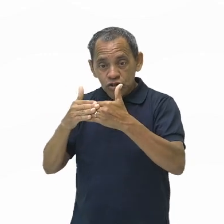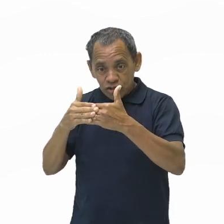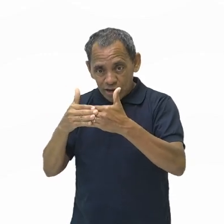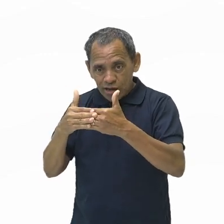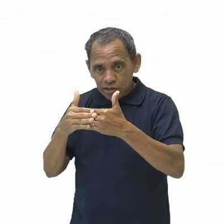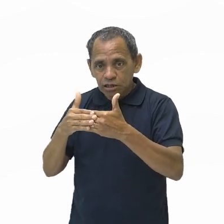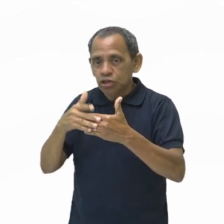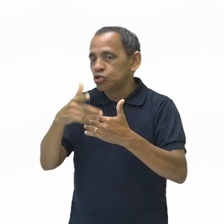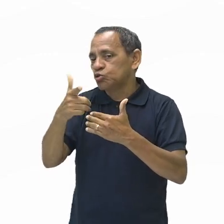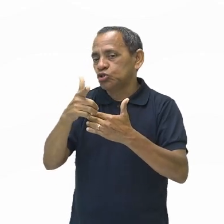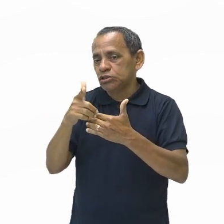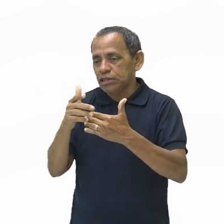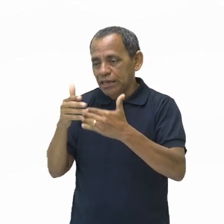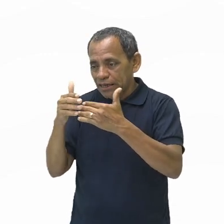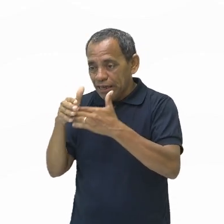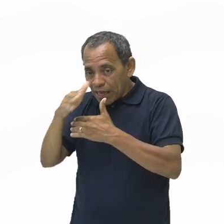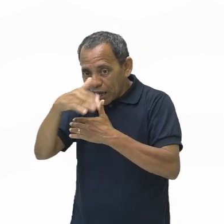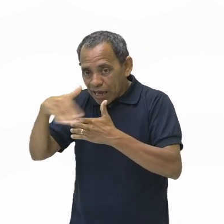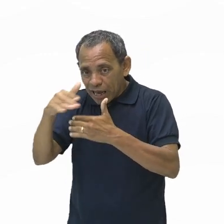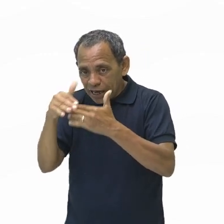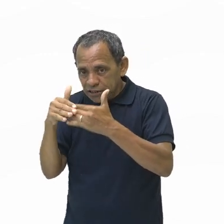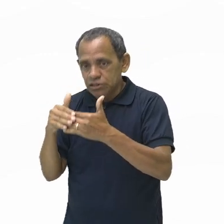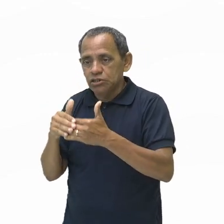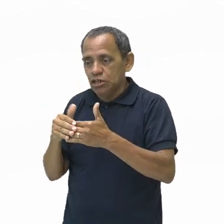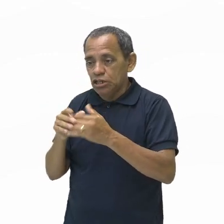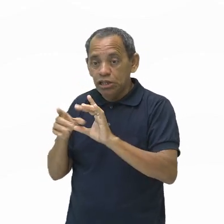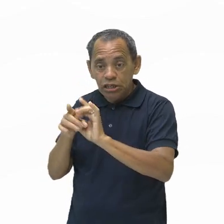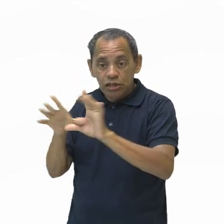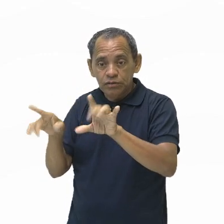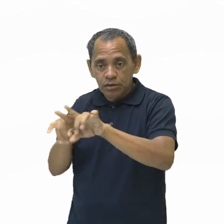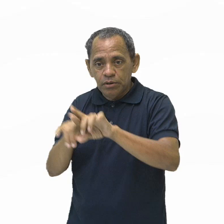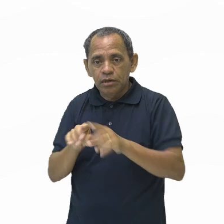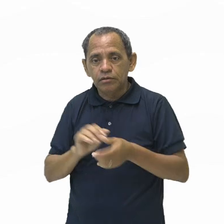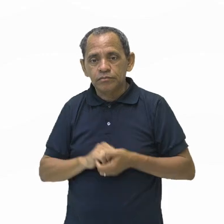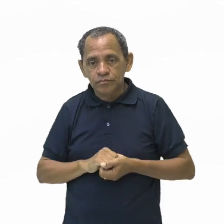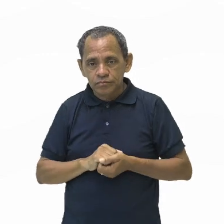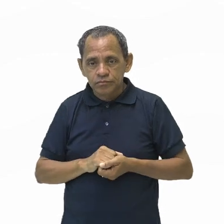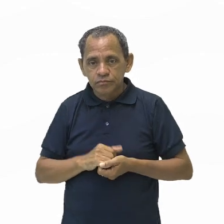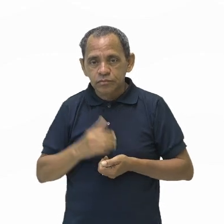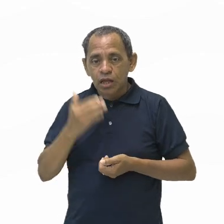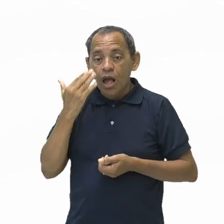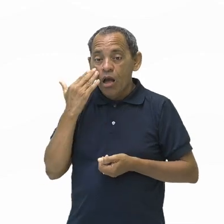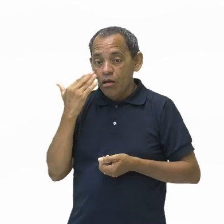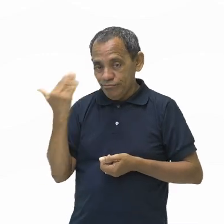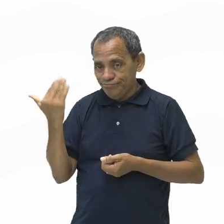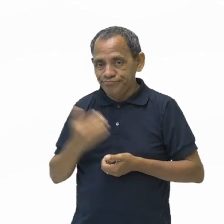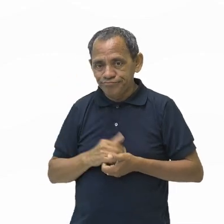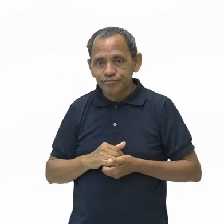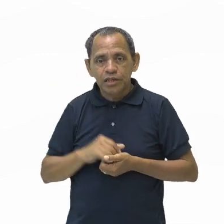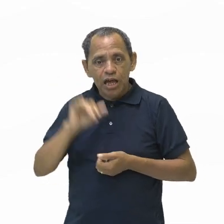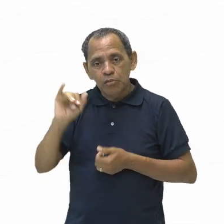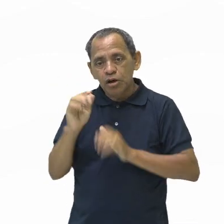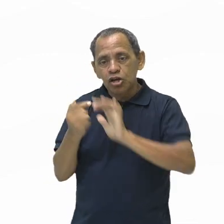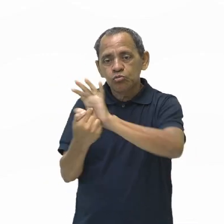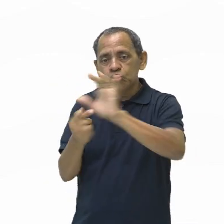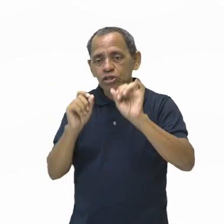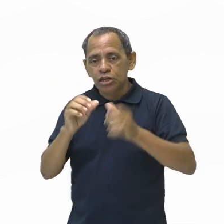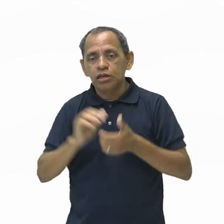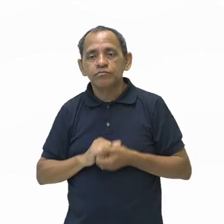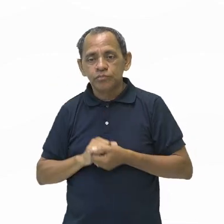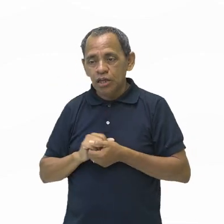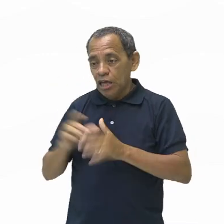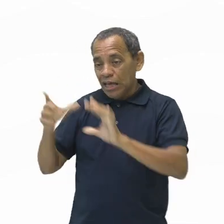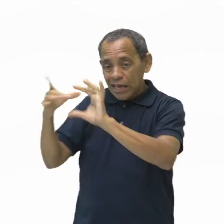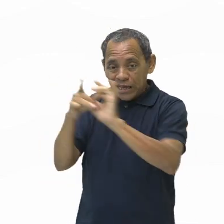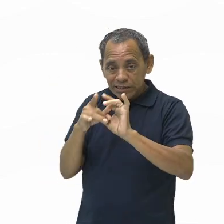extremidades livres. Certo? Essa daí é aberta e essa próxima aqui é a cadeia fechada. Essa vai estar sempre fechadinha,